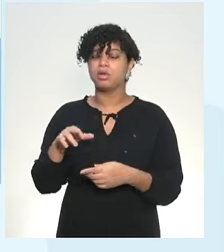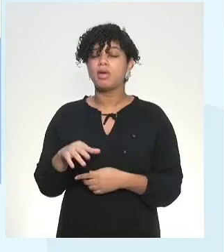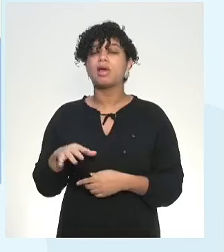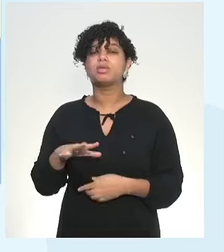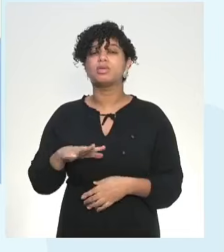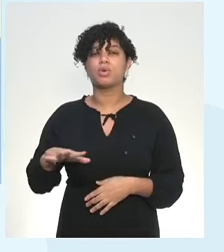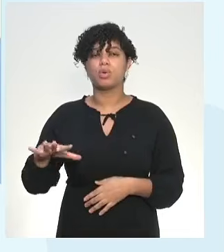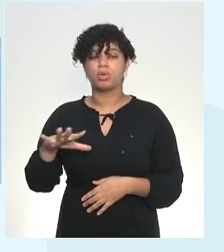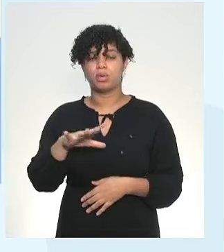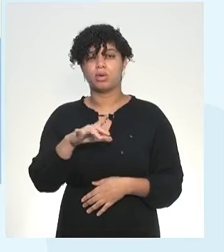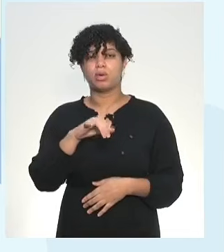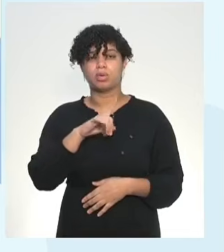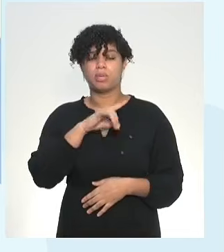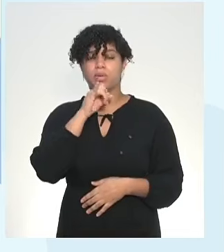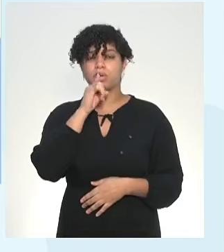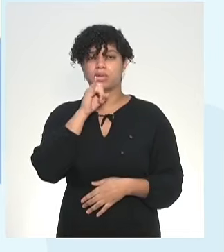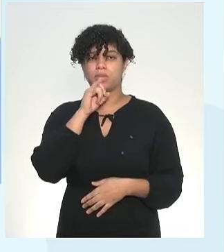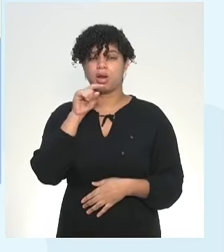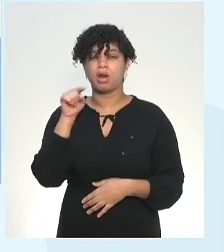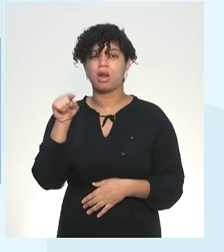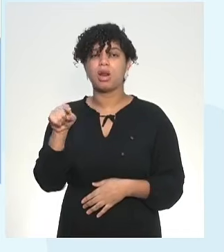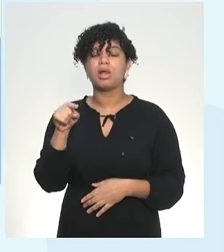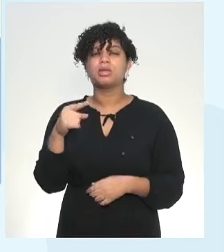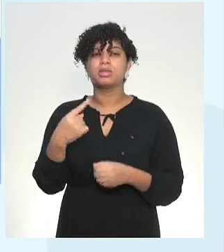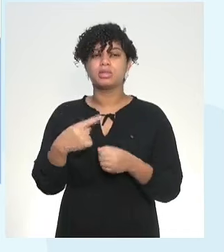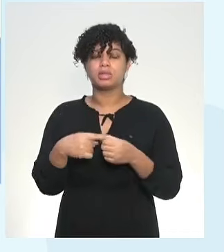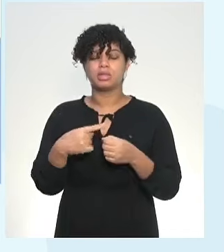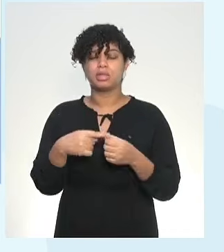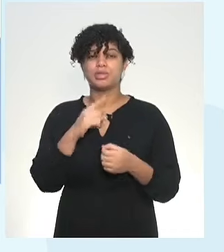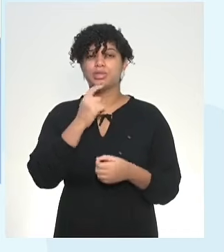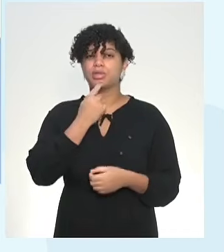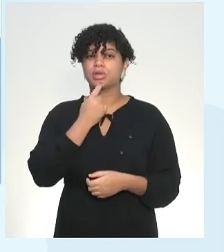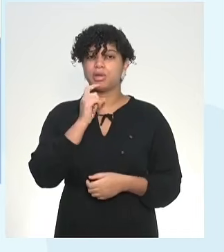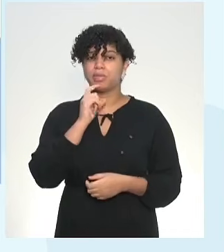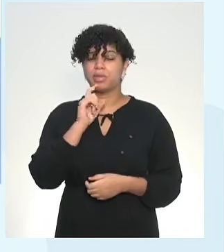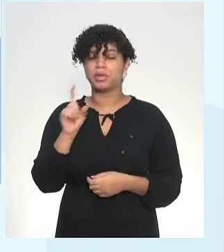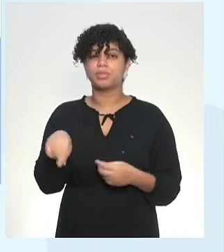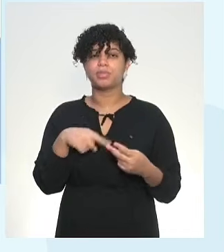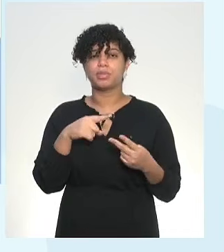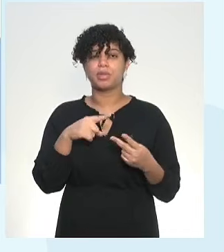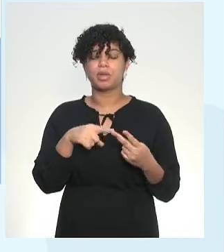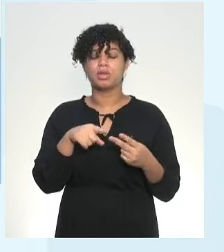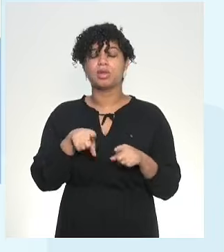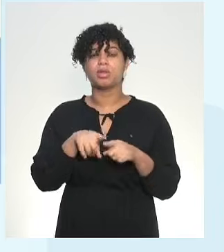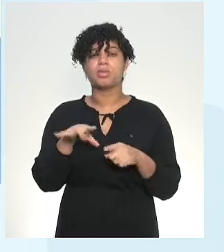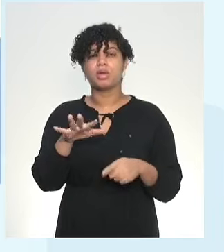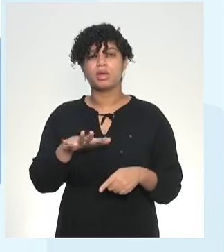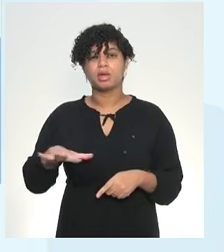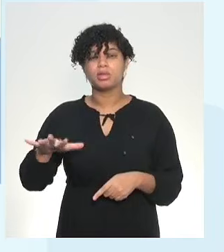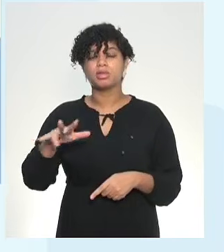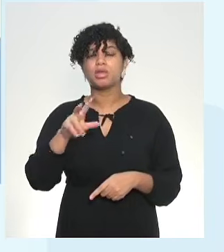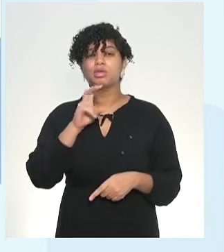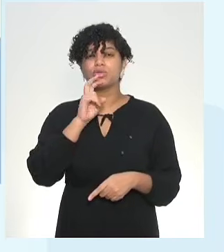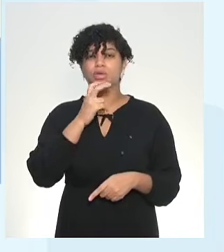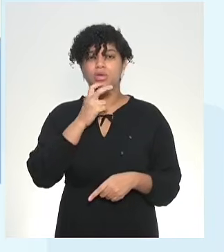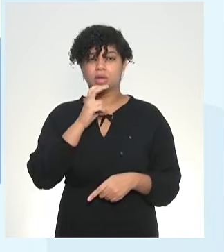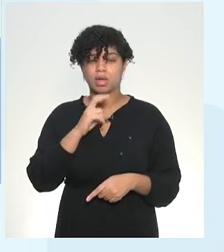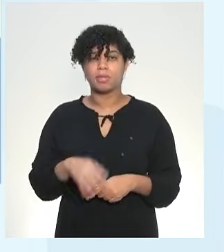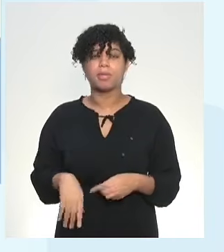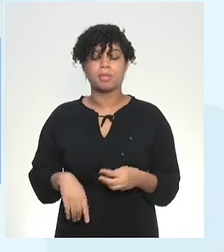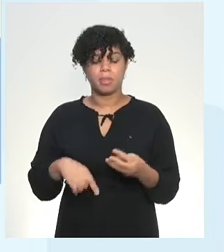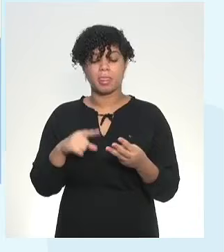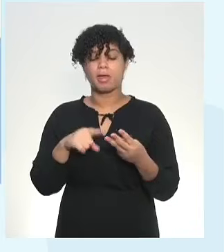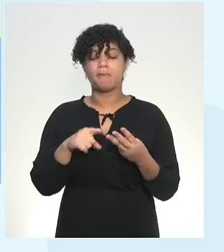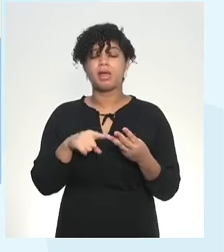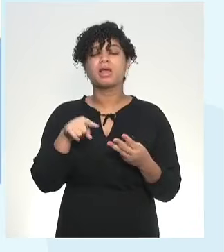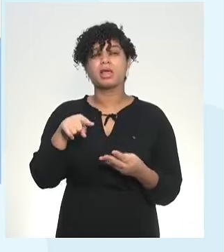região metropolitana de Campinas, a região metropolitana de Sorocaba, a região metropolitana de São Paulo, que é a Grande São Paulo, né,